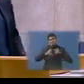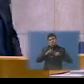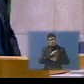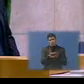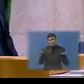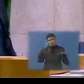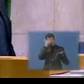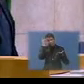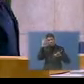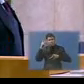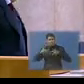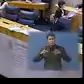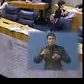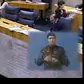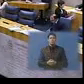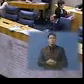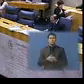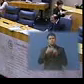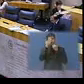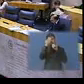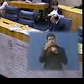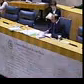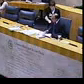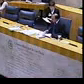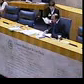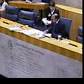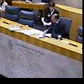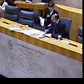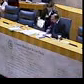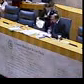Sr. Presidente. Muito obrigado. Encerrado o tempo dedicado, muito obrigado. Obrigado.